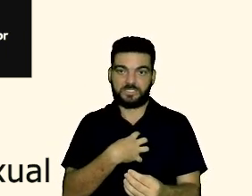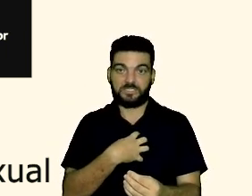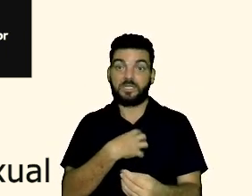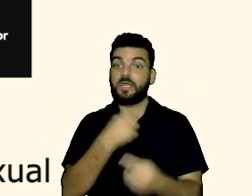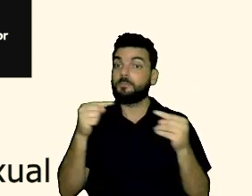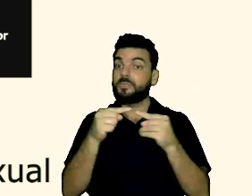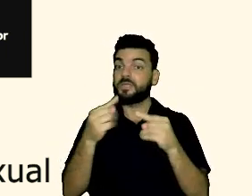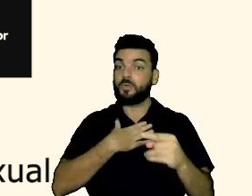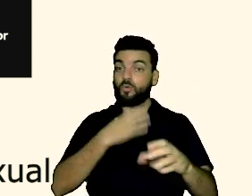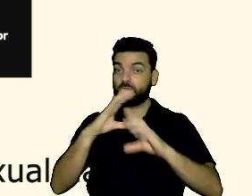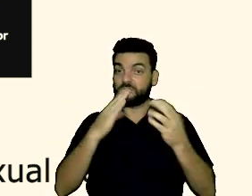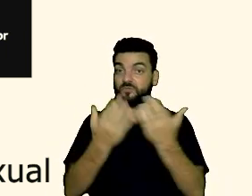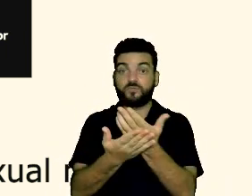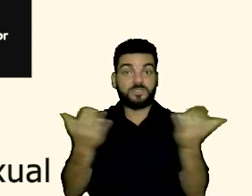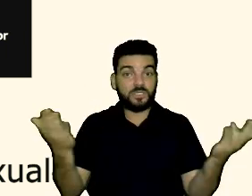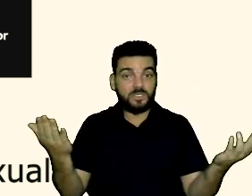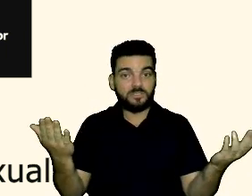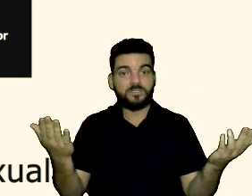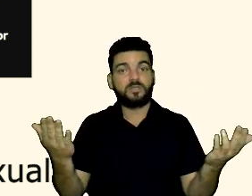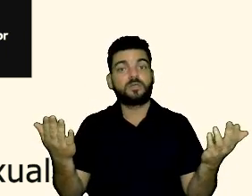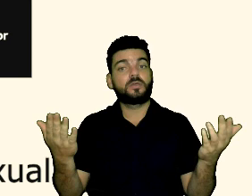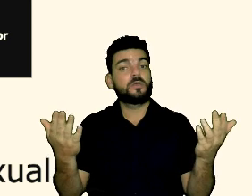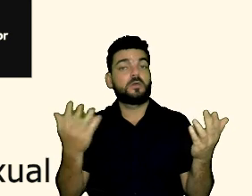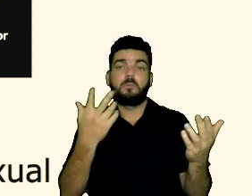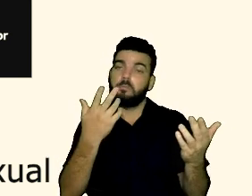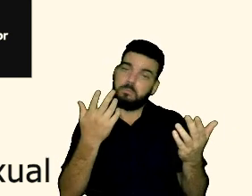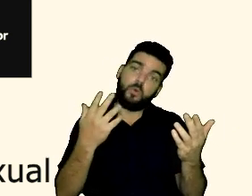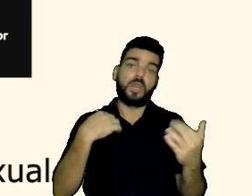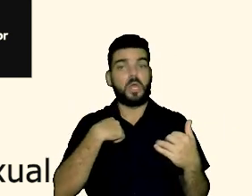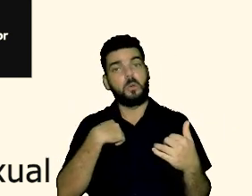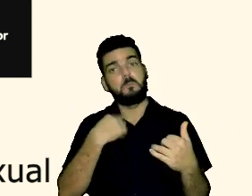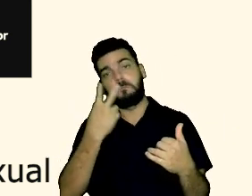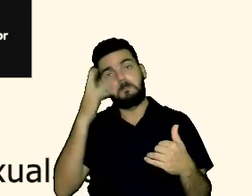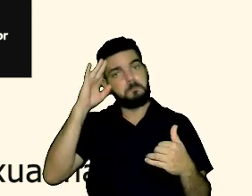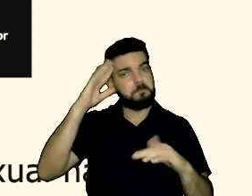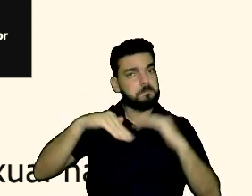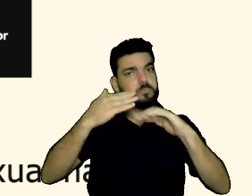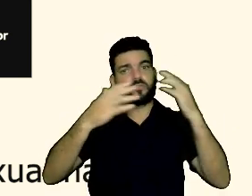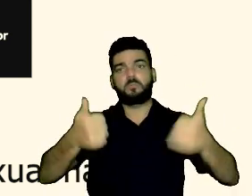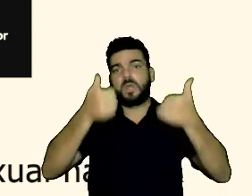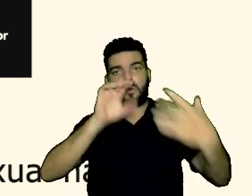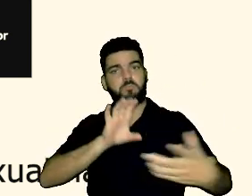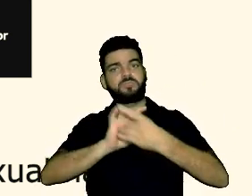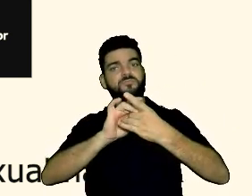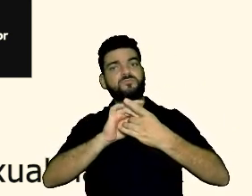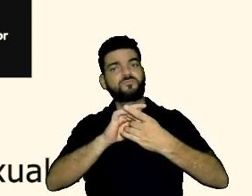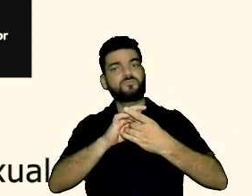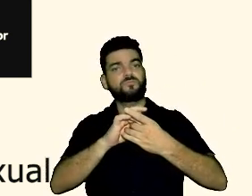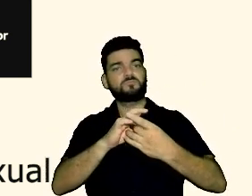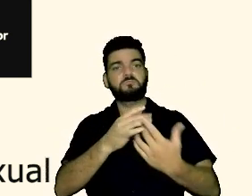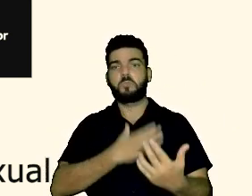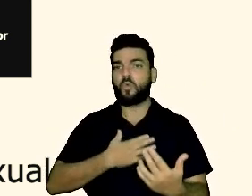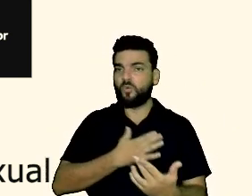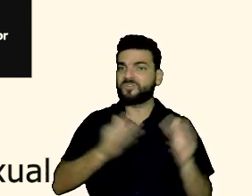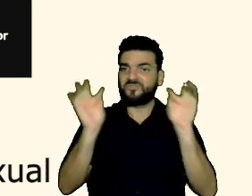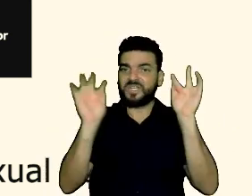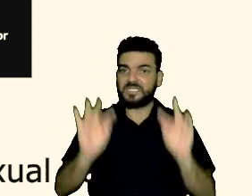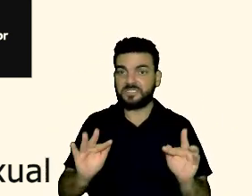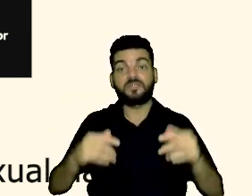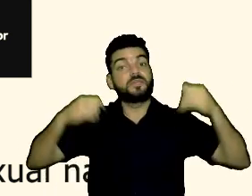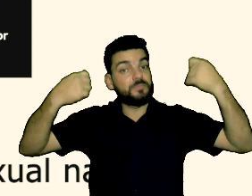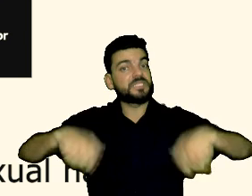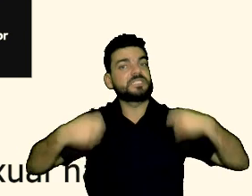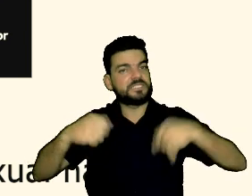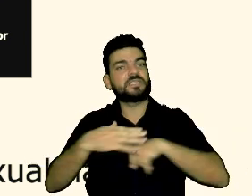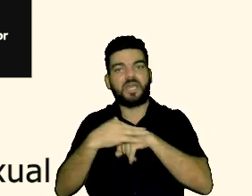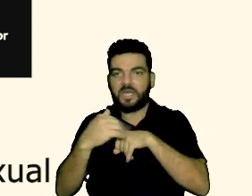que eu construa relações mais saudáveis. E a gente tem que ter mesmo essa sensibilidade que nós causamos efeito,